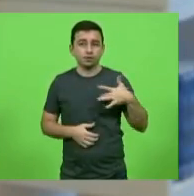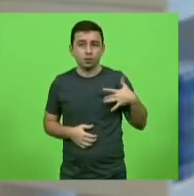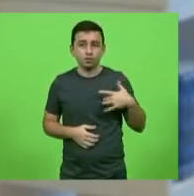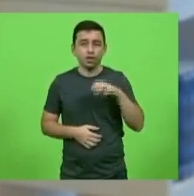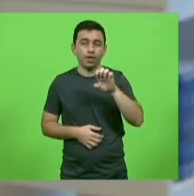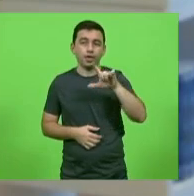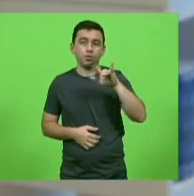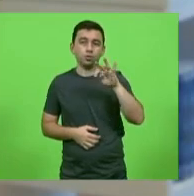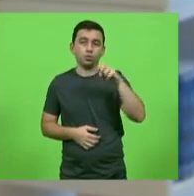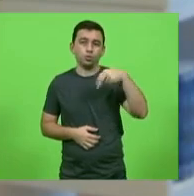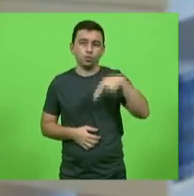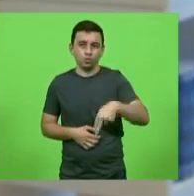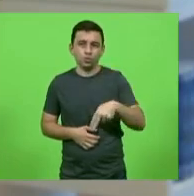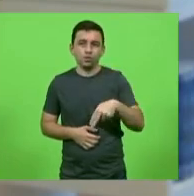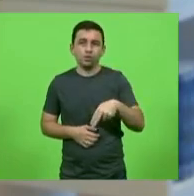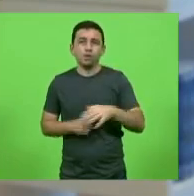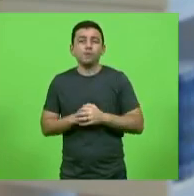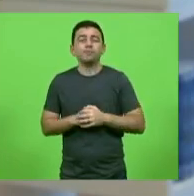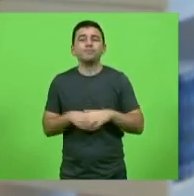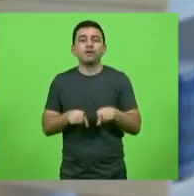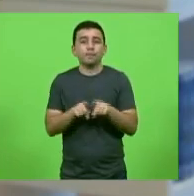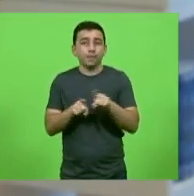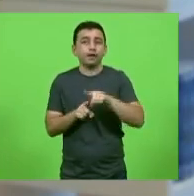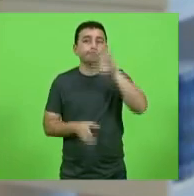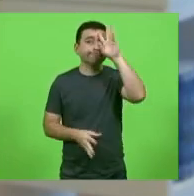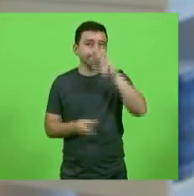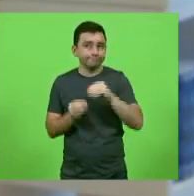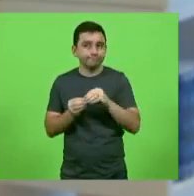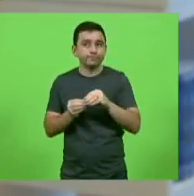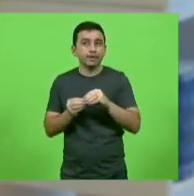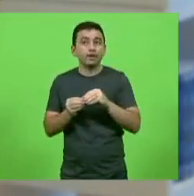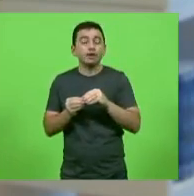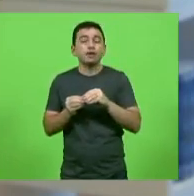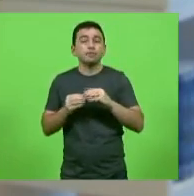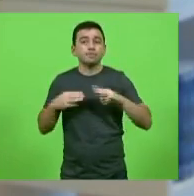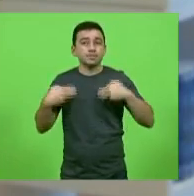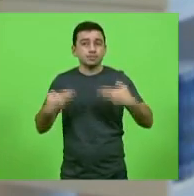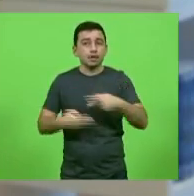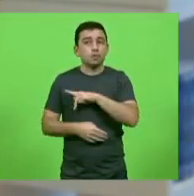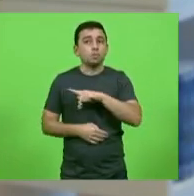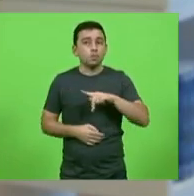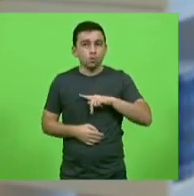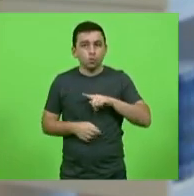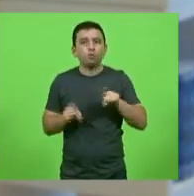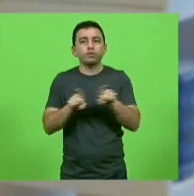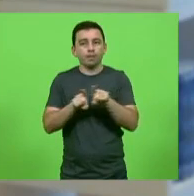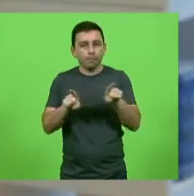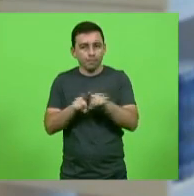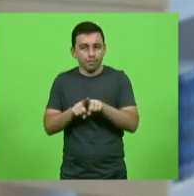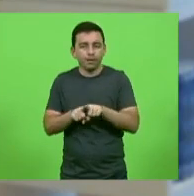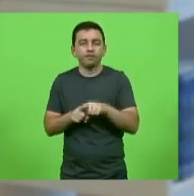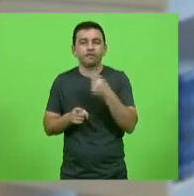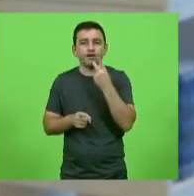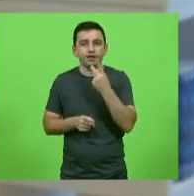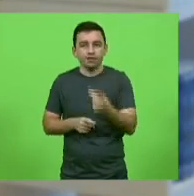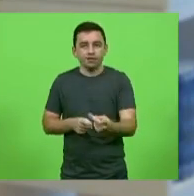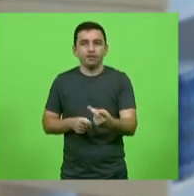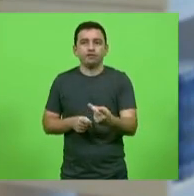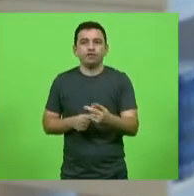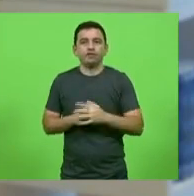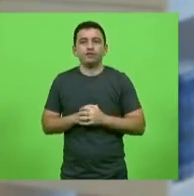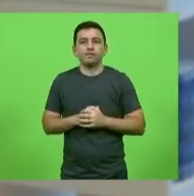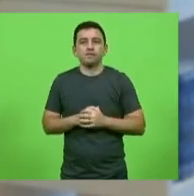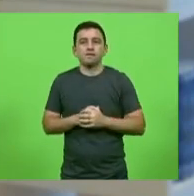Zeferino. A mesma conclusão chegou ao Ministério Público de Santa Catarina na aprovação de arquivamento no âmbito do mesmo inquérito civil, de onde